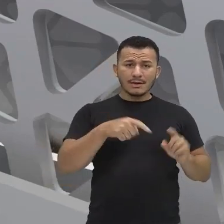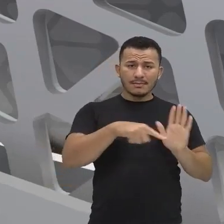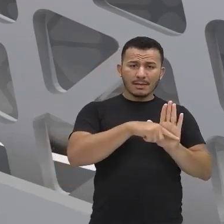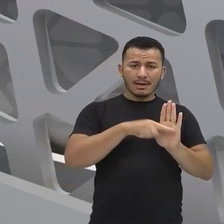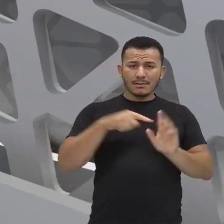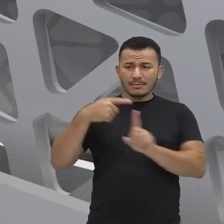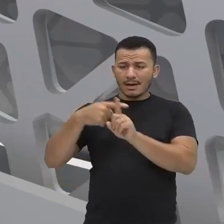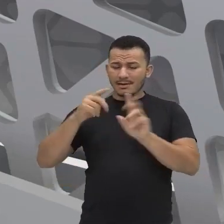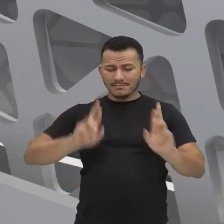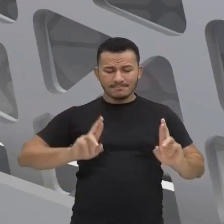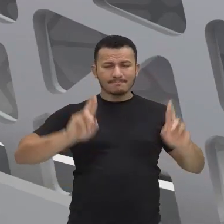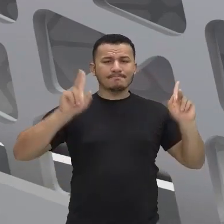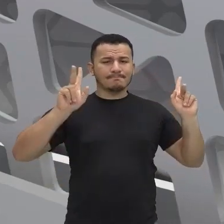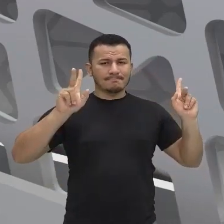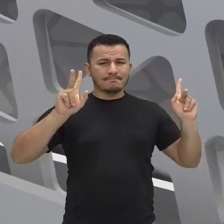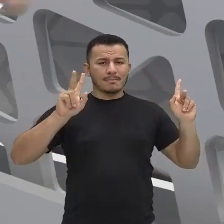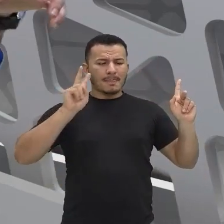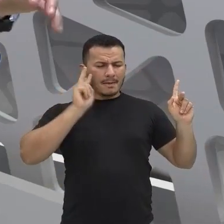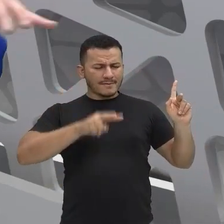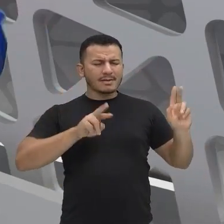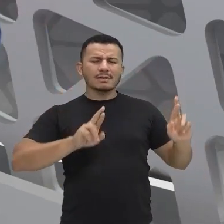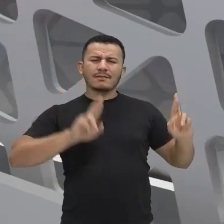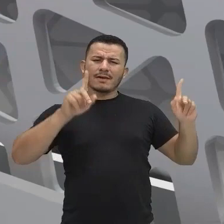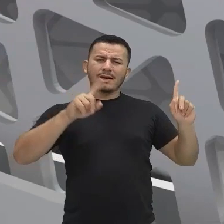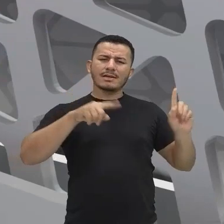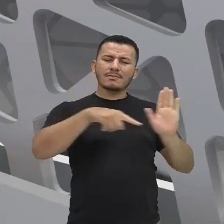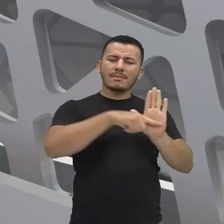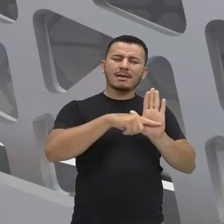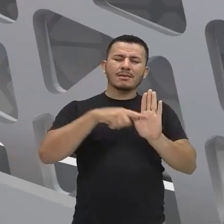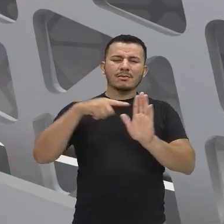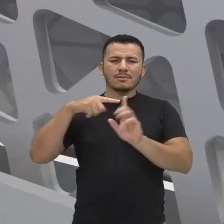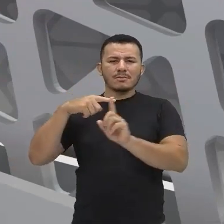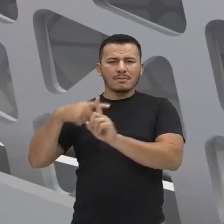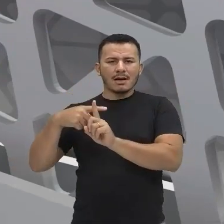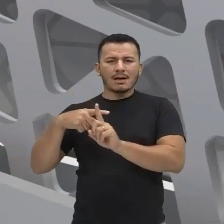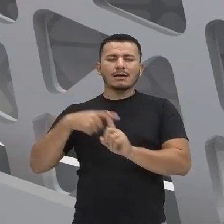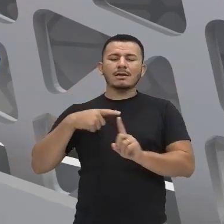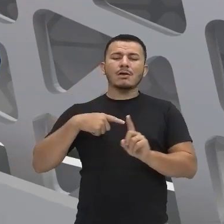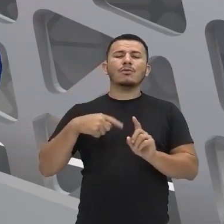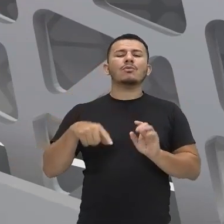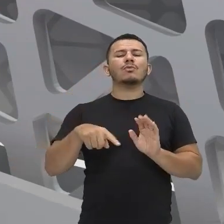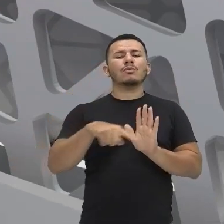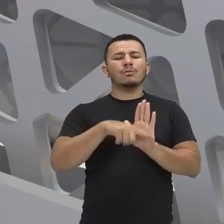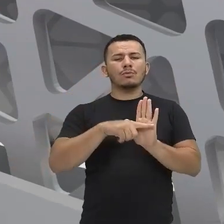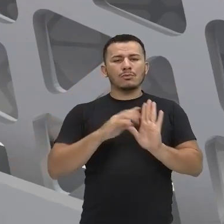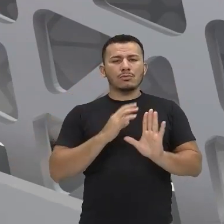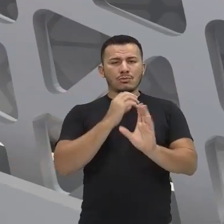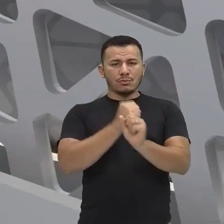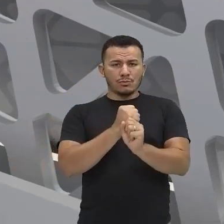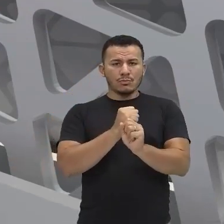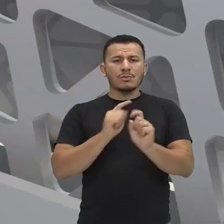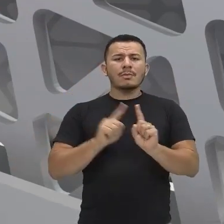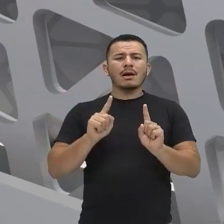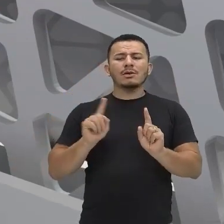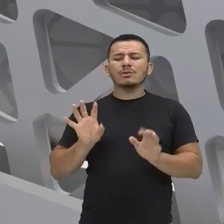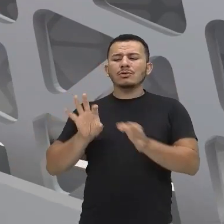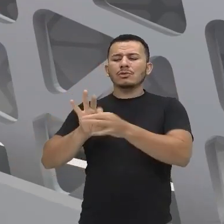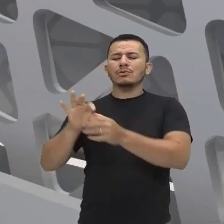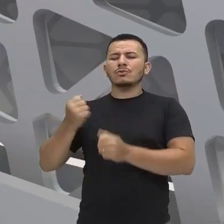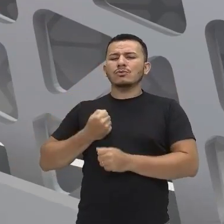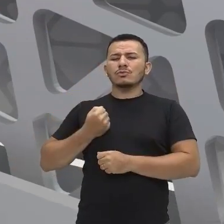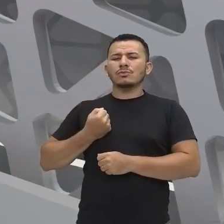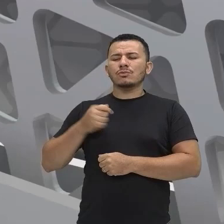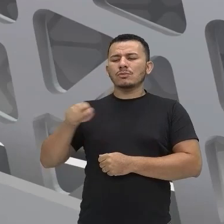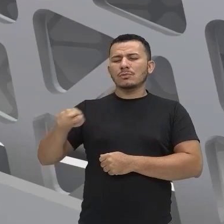diferentes. Aparecer o sinal diferente, vai subtrair os números. Mas qual o sinal que vai ficar?